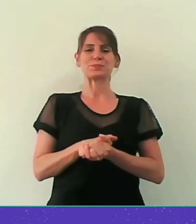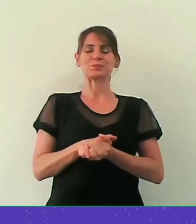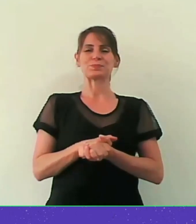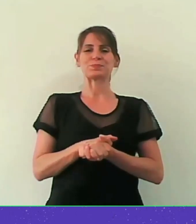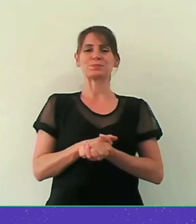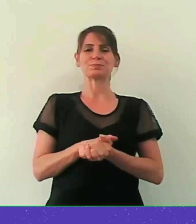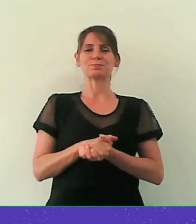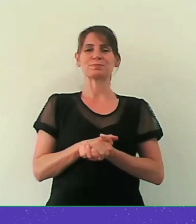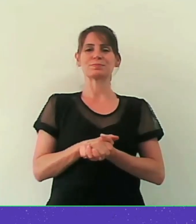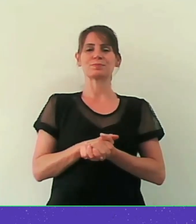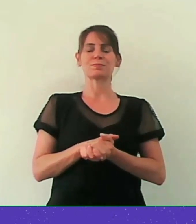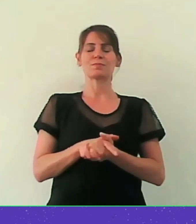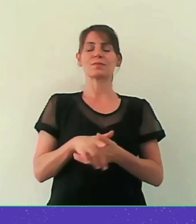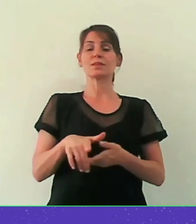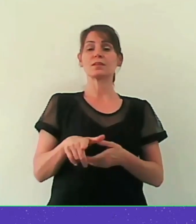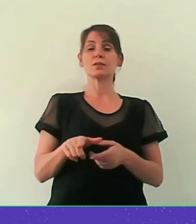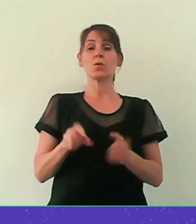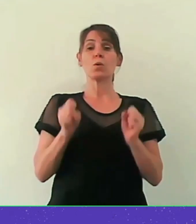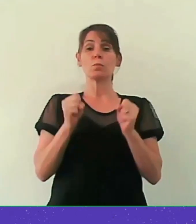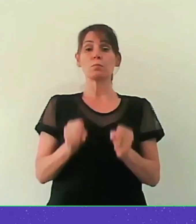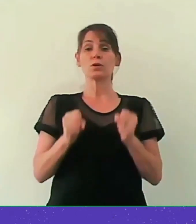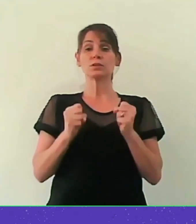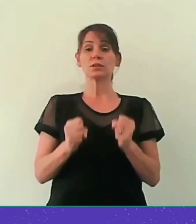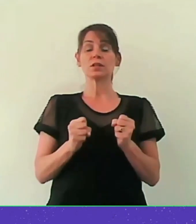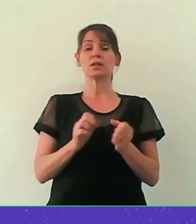O poder